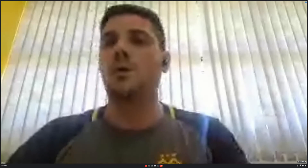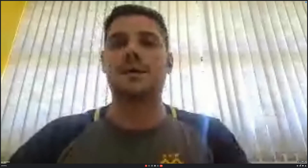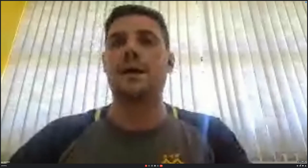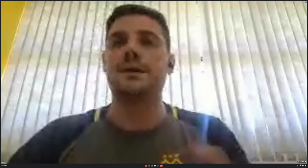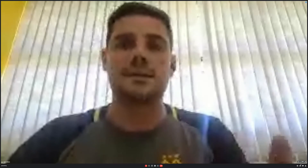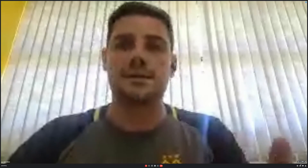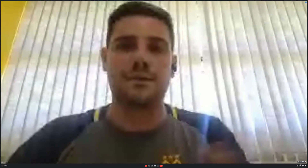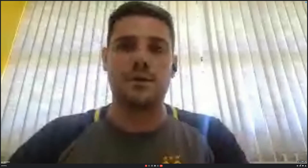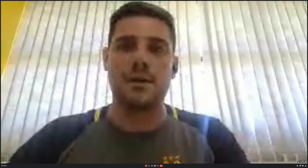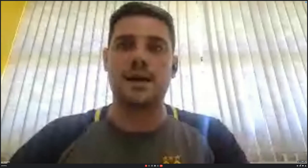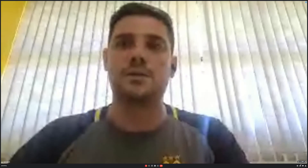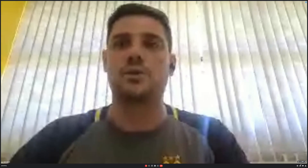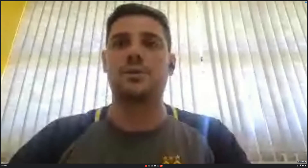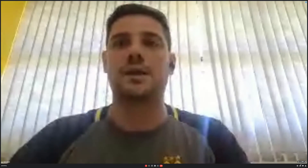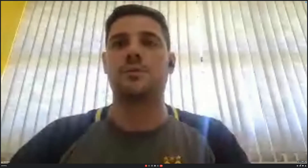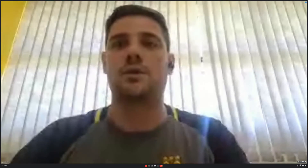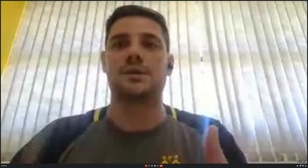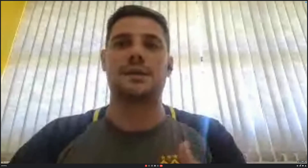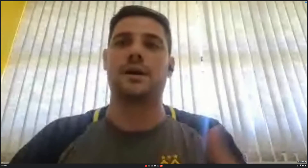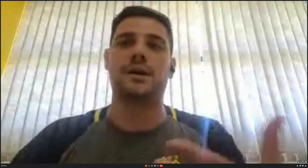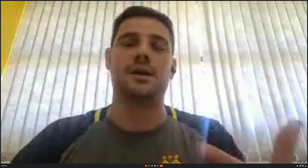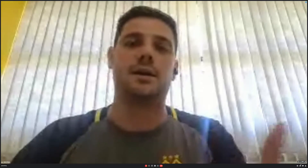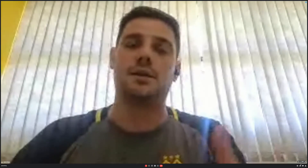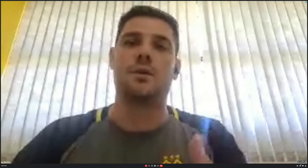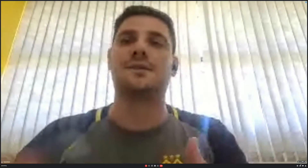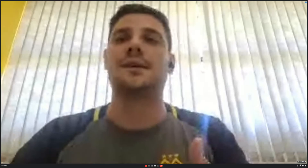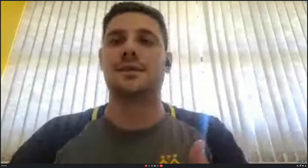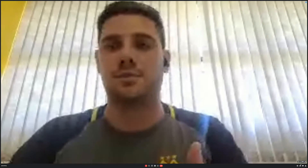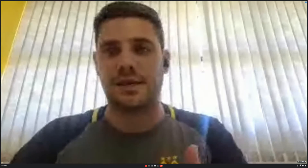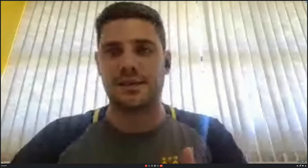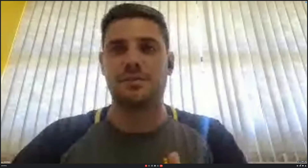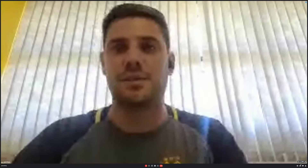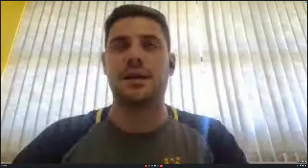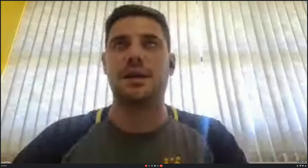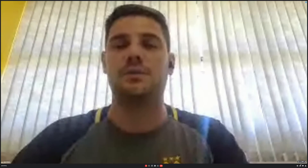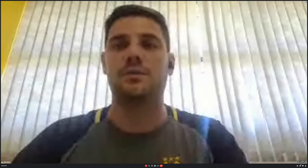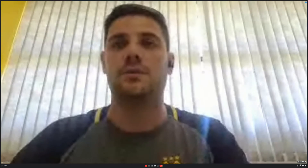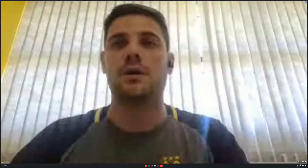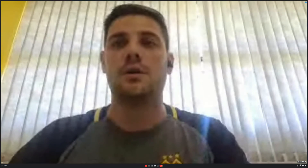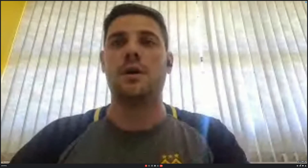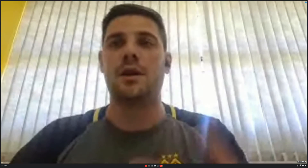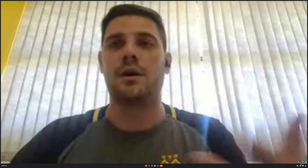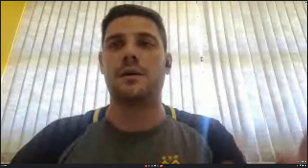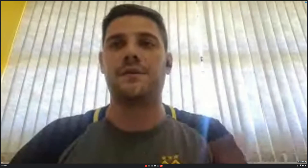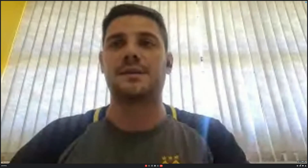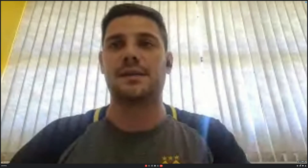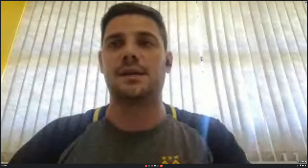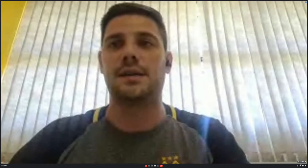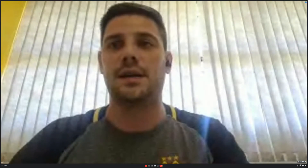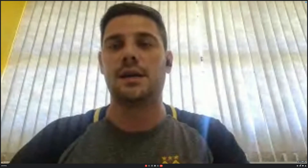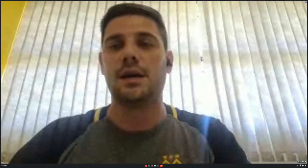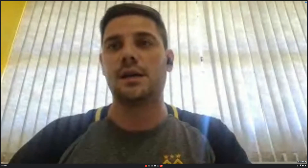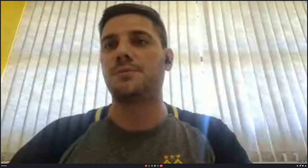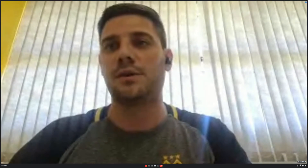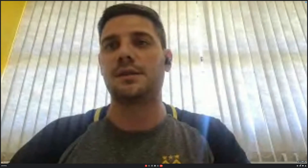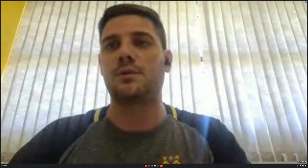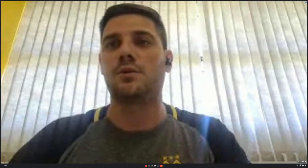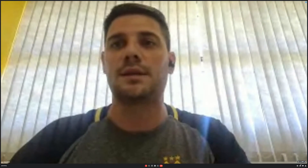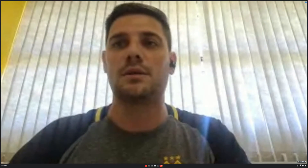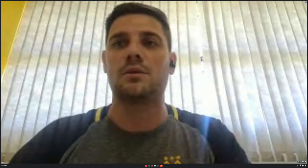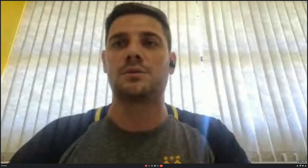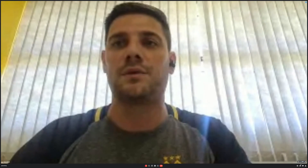formado, ou até antes de se formar, e o clube cria uma condição aí, um acesso para a Série B, uma melhora financeira, né? A